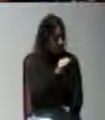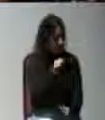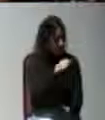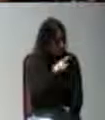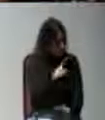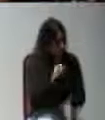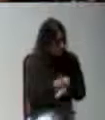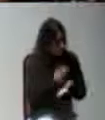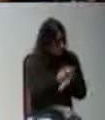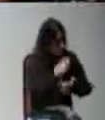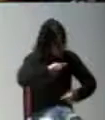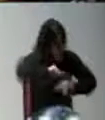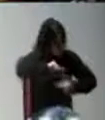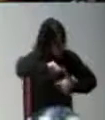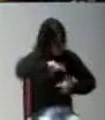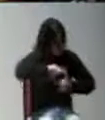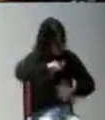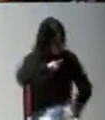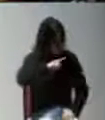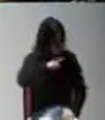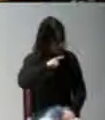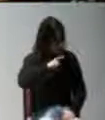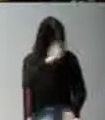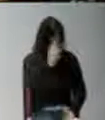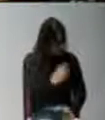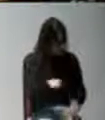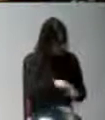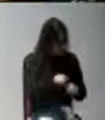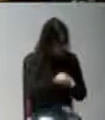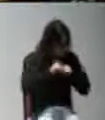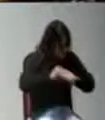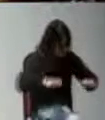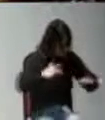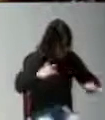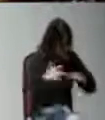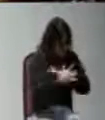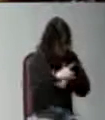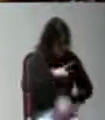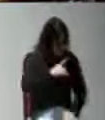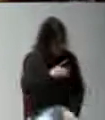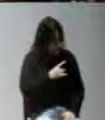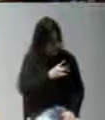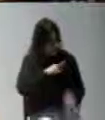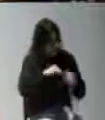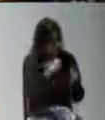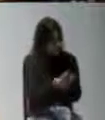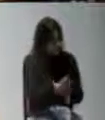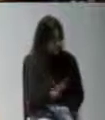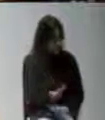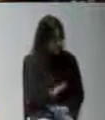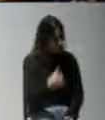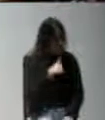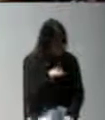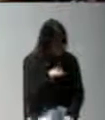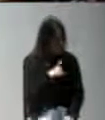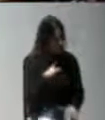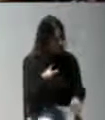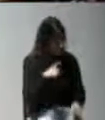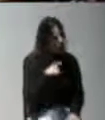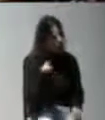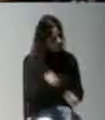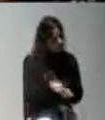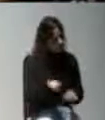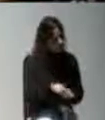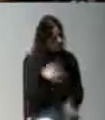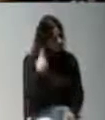política brasileira e se expande nas redes sociais tem medo da escola. Tem medo e tem razão de ter, porque lá está